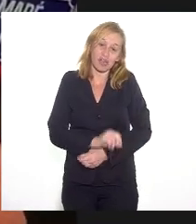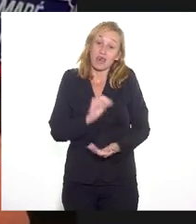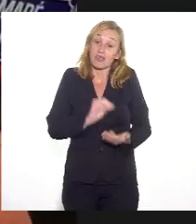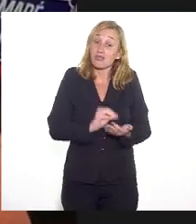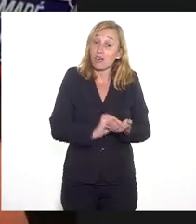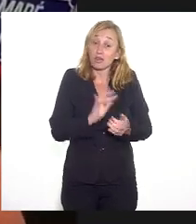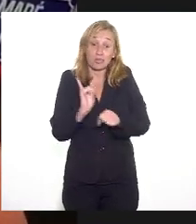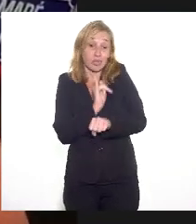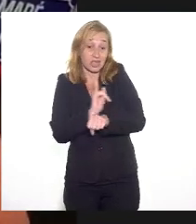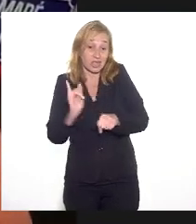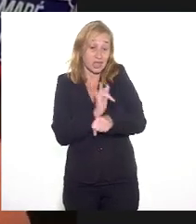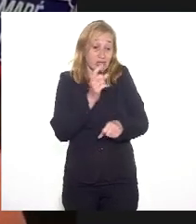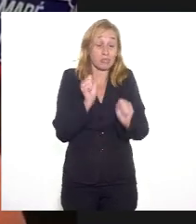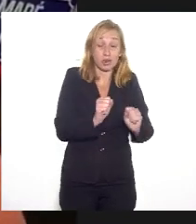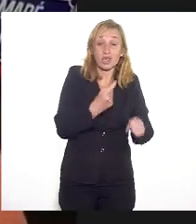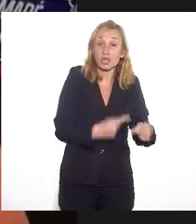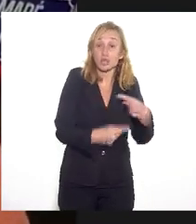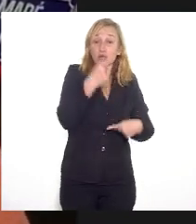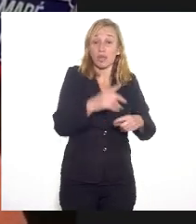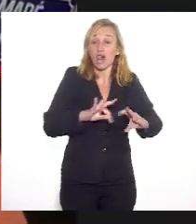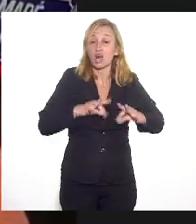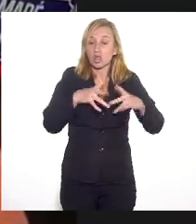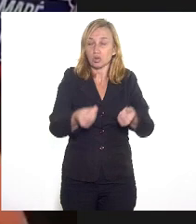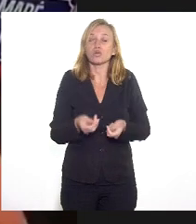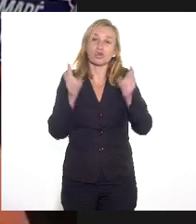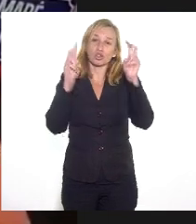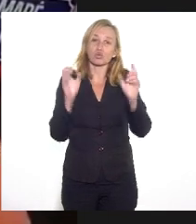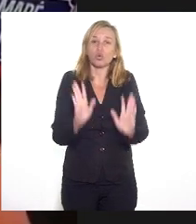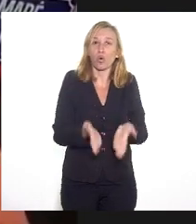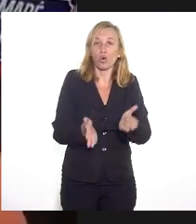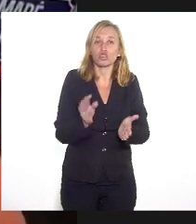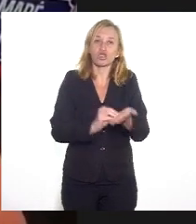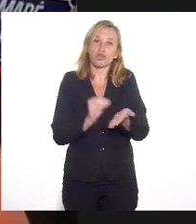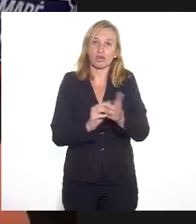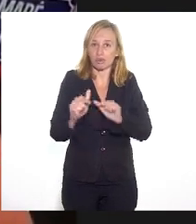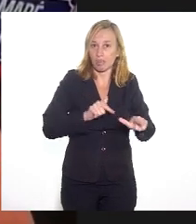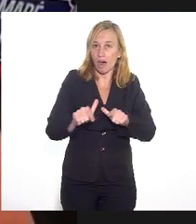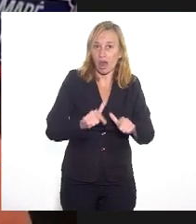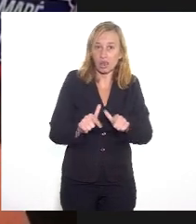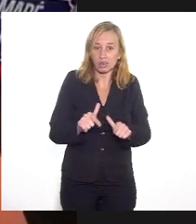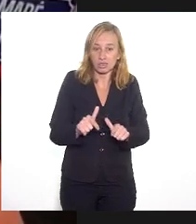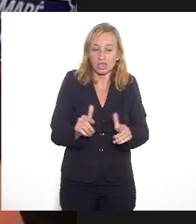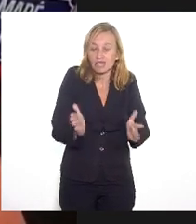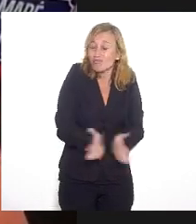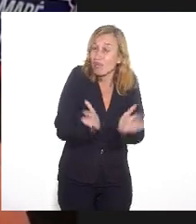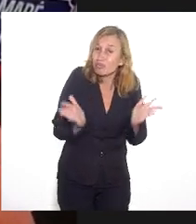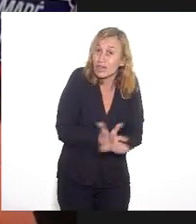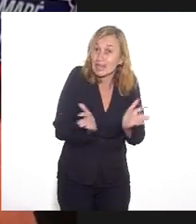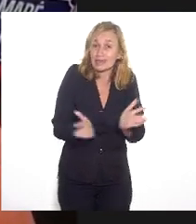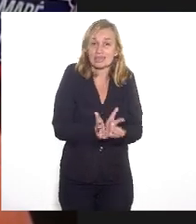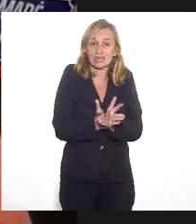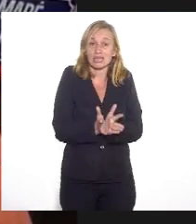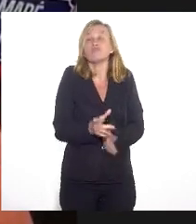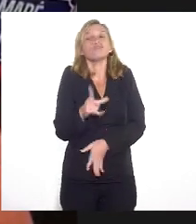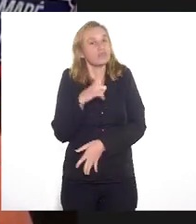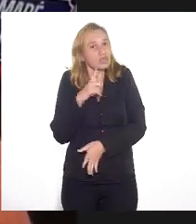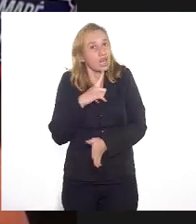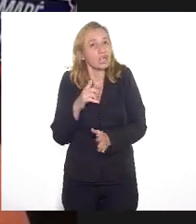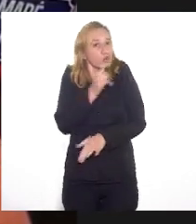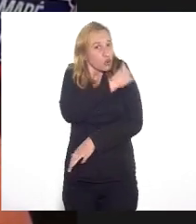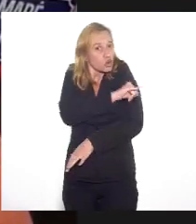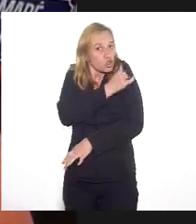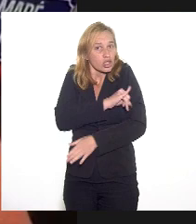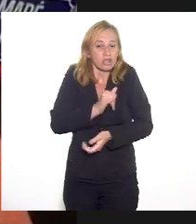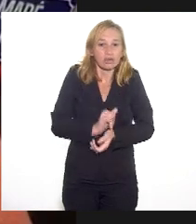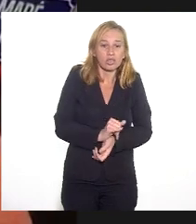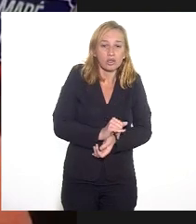gente pudesse superar toda a situação hoje de desemprego, de miserabilidade. A gente tem, no Rio de